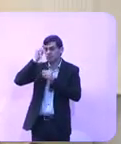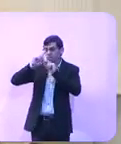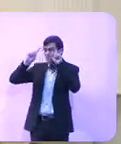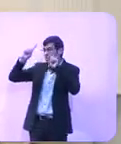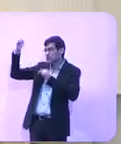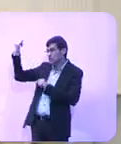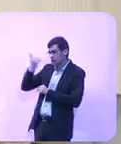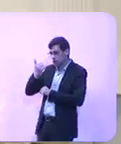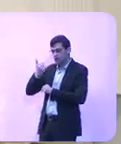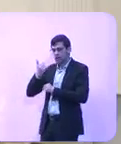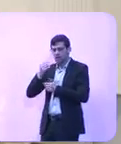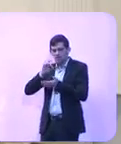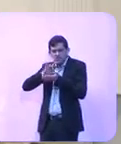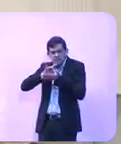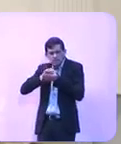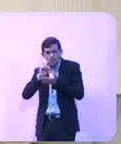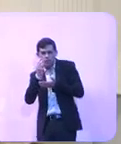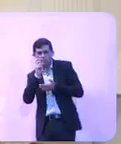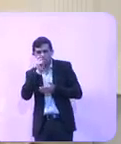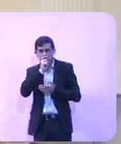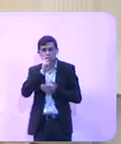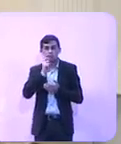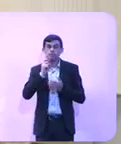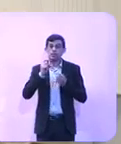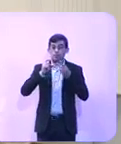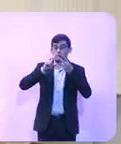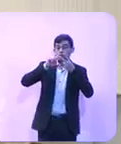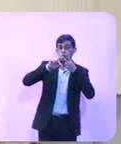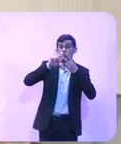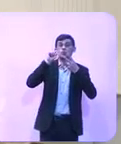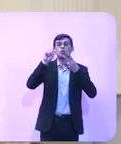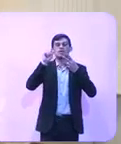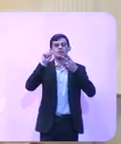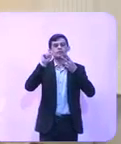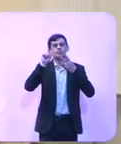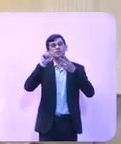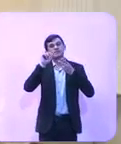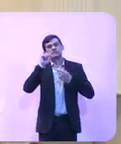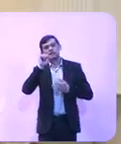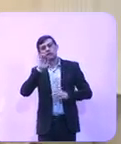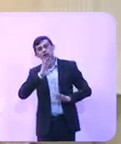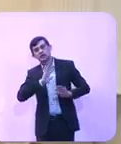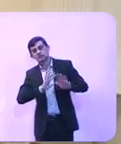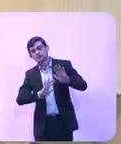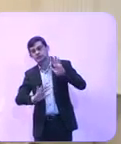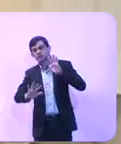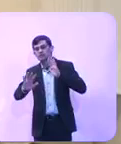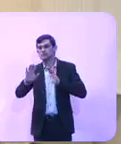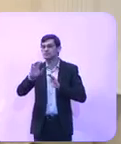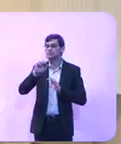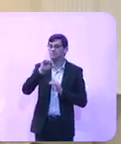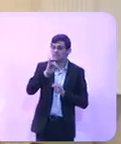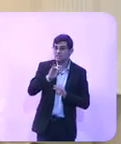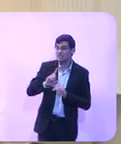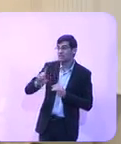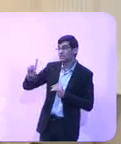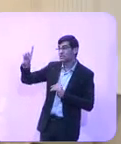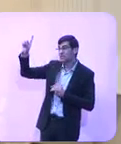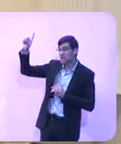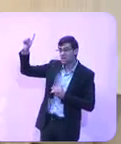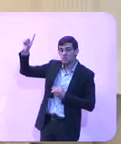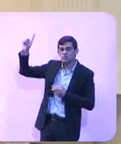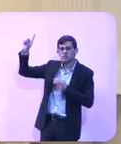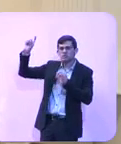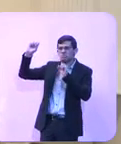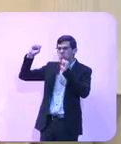minha vida? Uma segunda grande tentação é: será que Deus